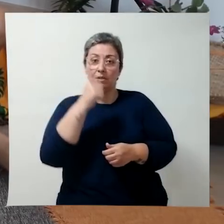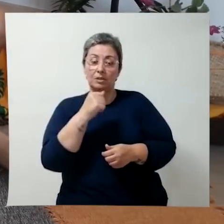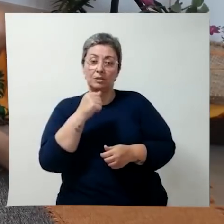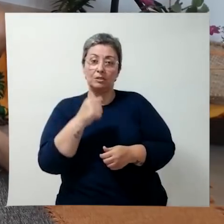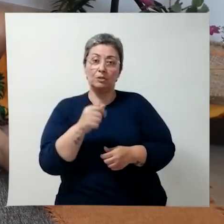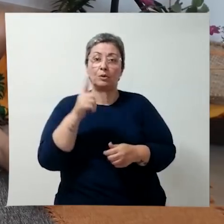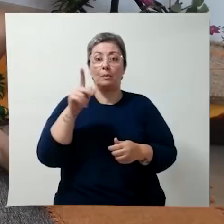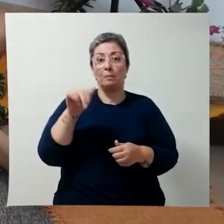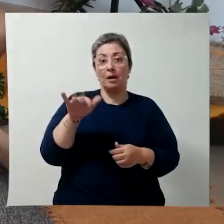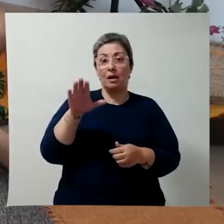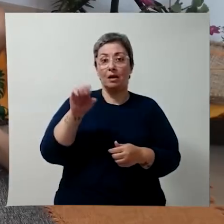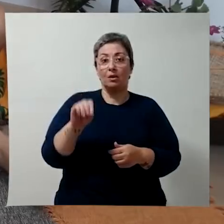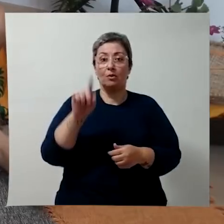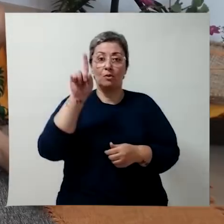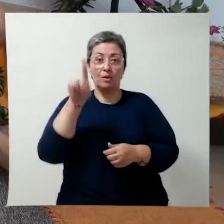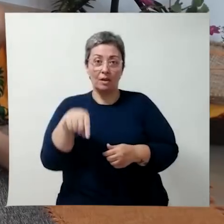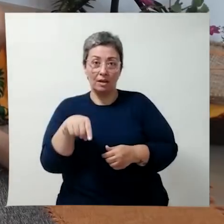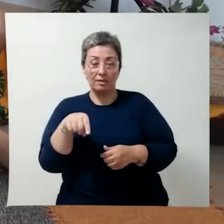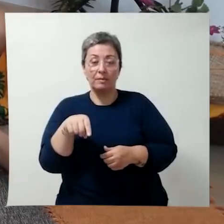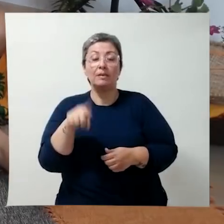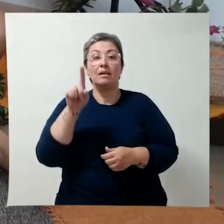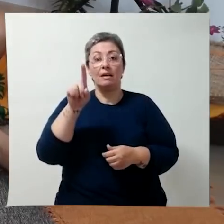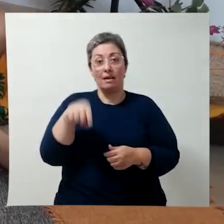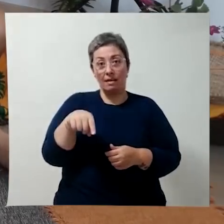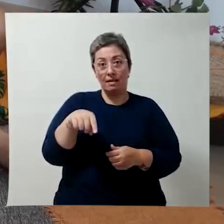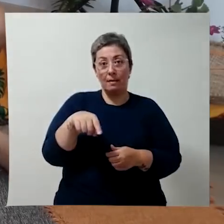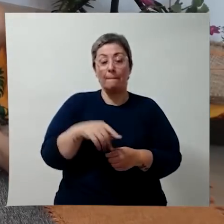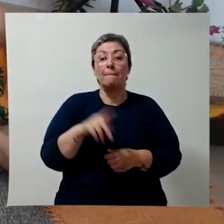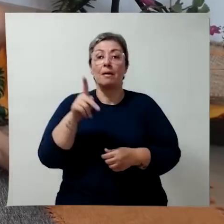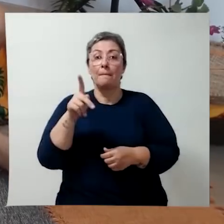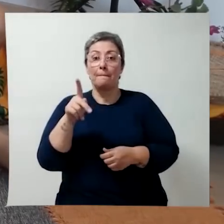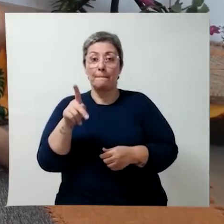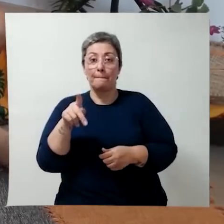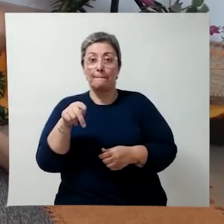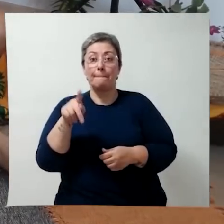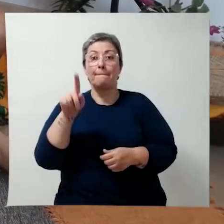palo bonito, palo